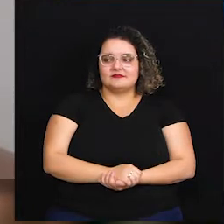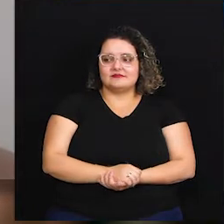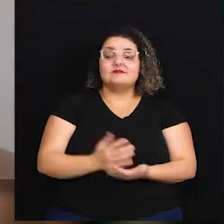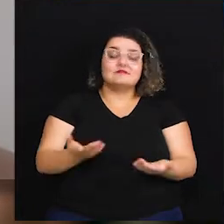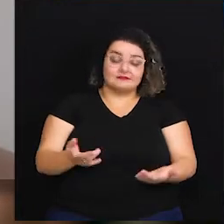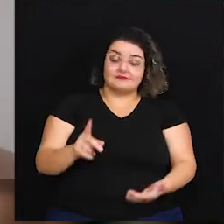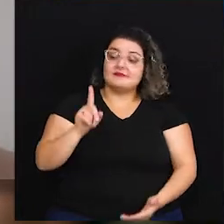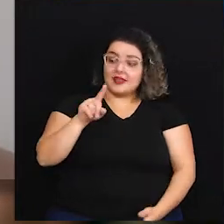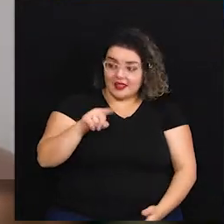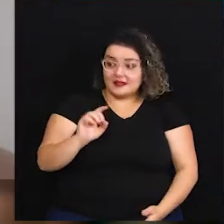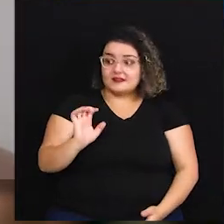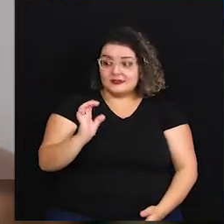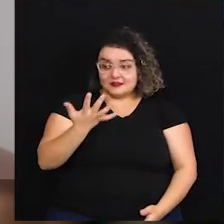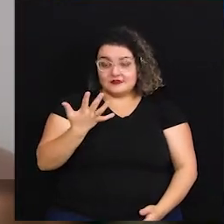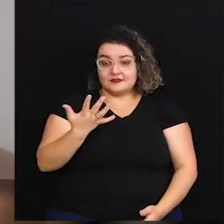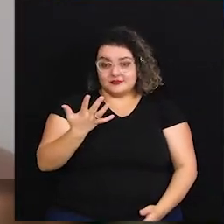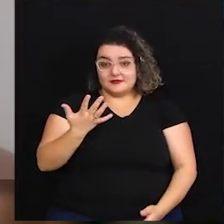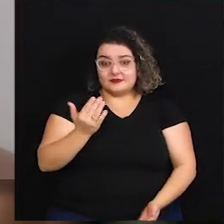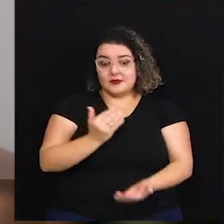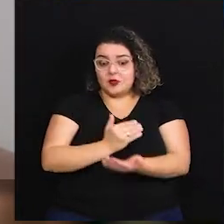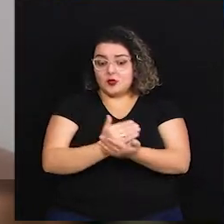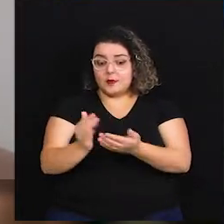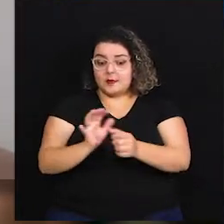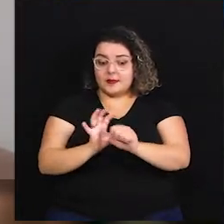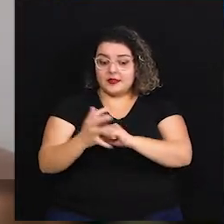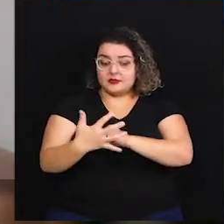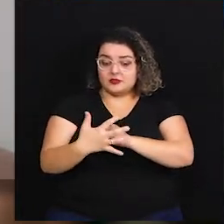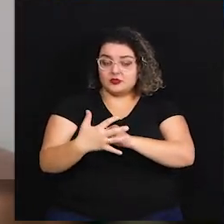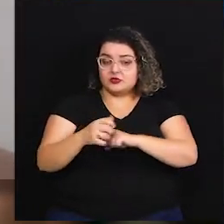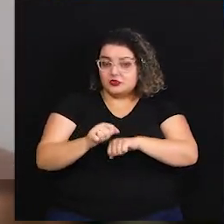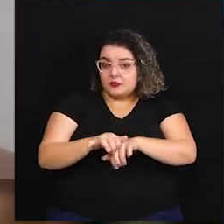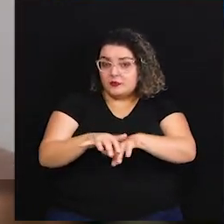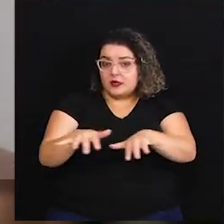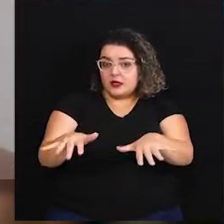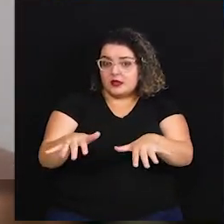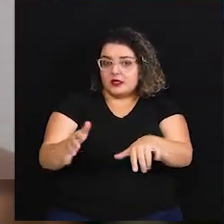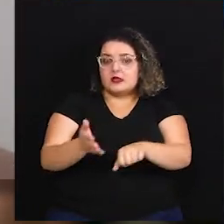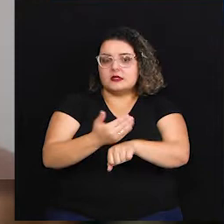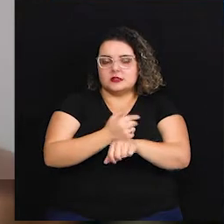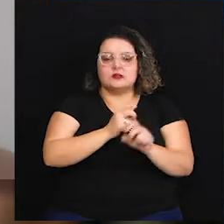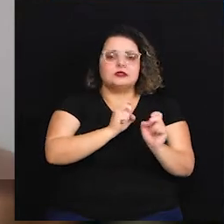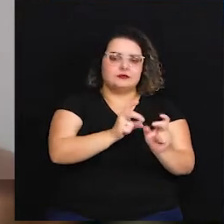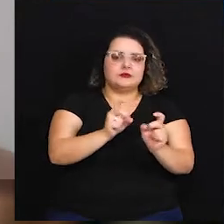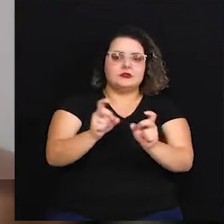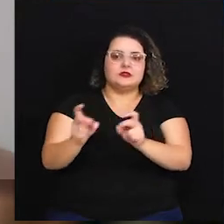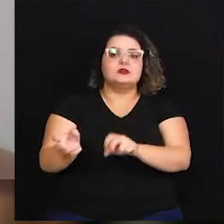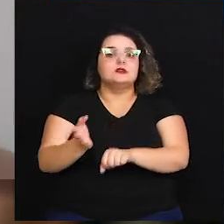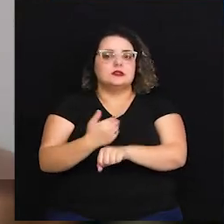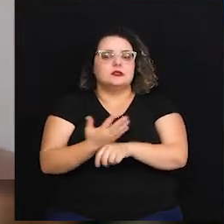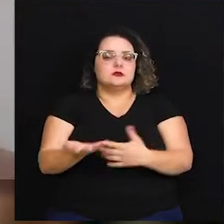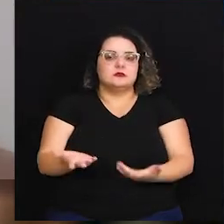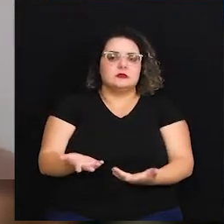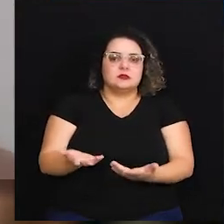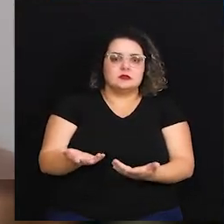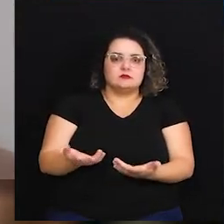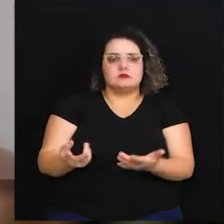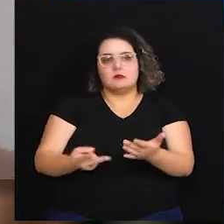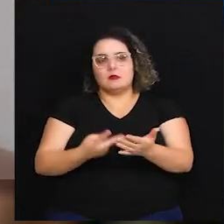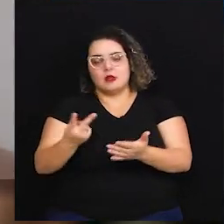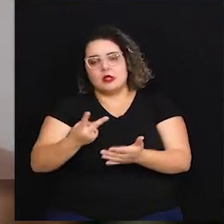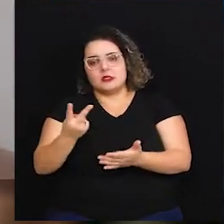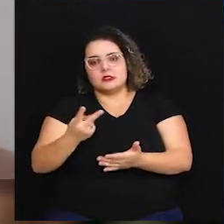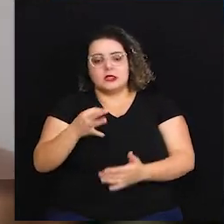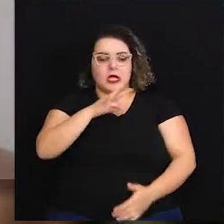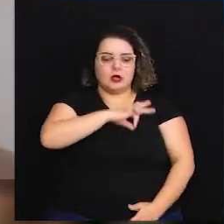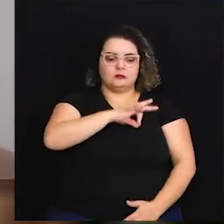foi exatamente isso que aconteceu em meio ao início de pandemia. Antes eu vendia roupas já, só que como uma segunda fonte de renda tinha